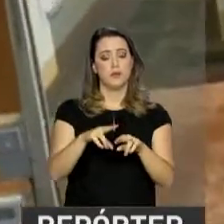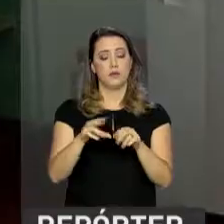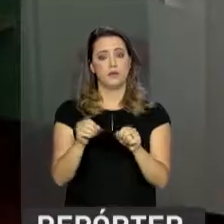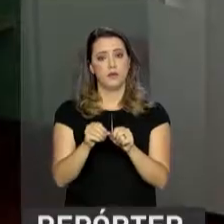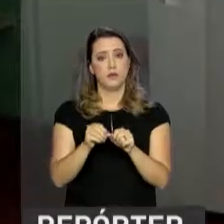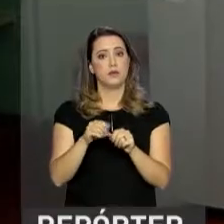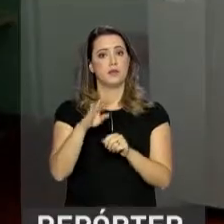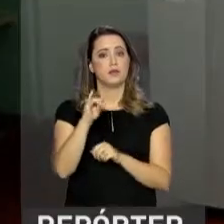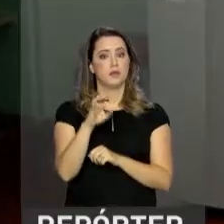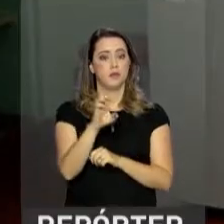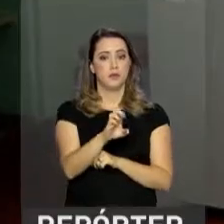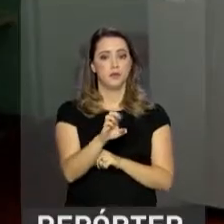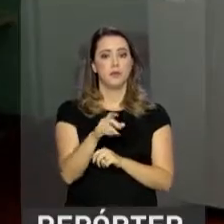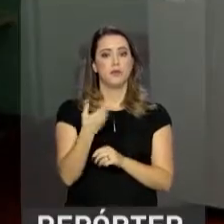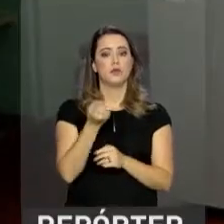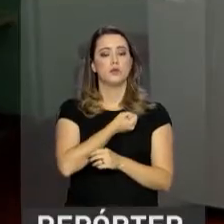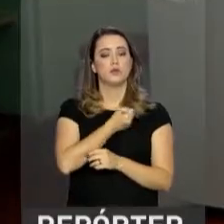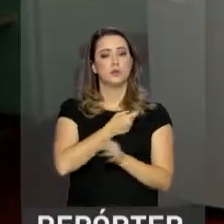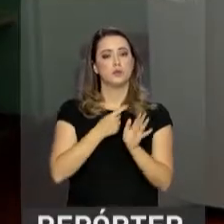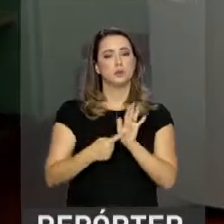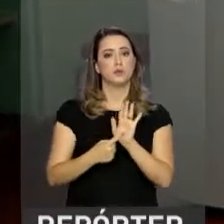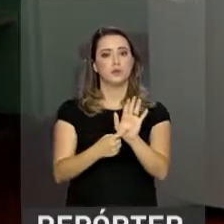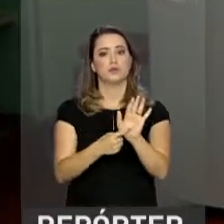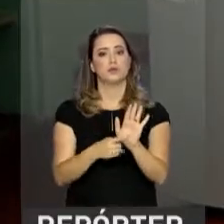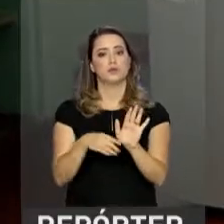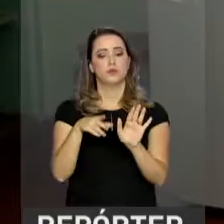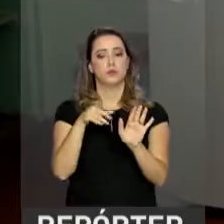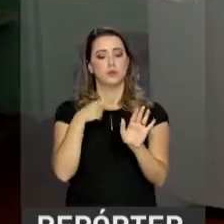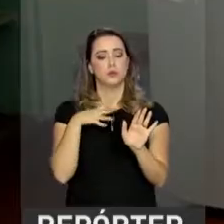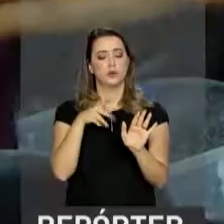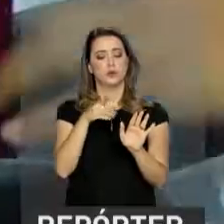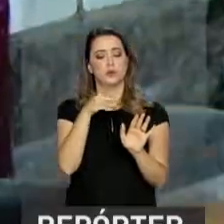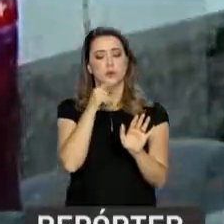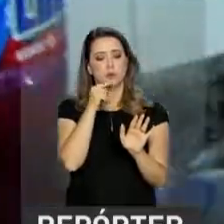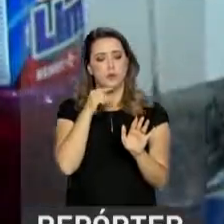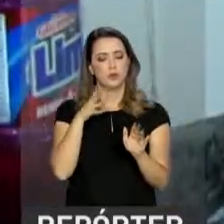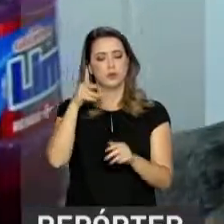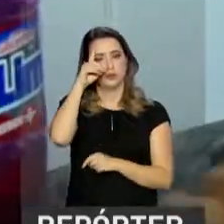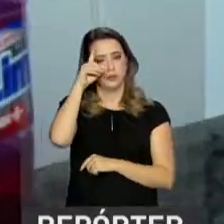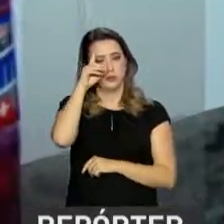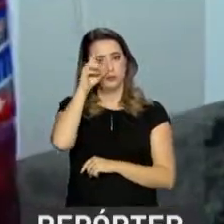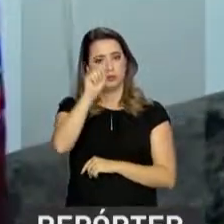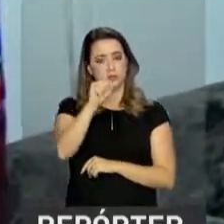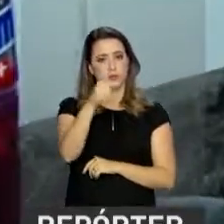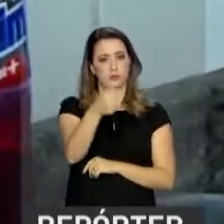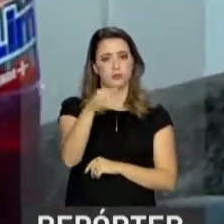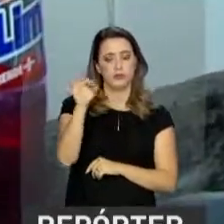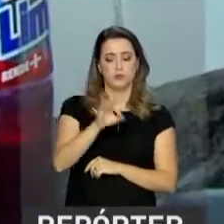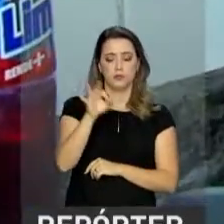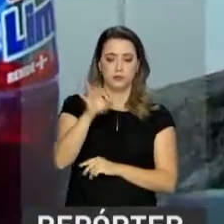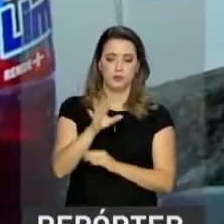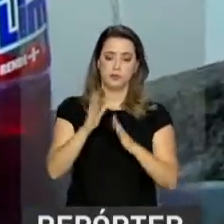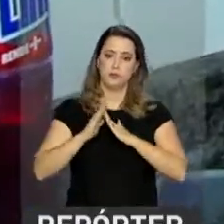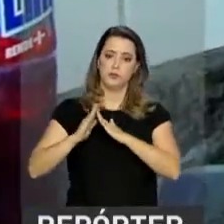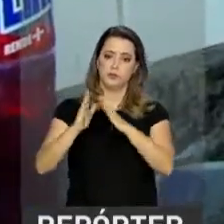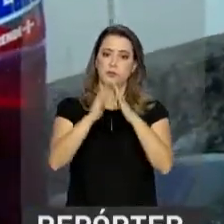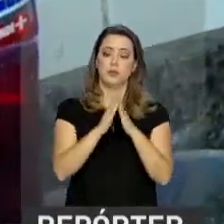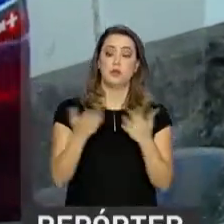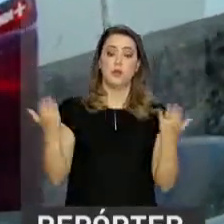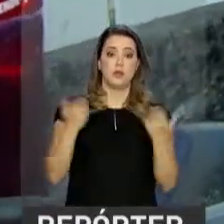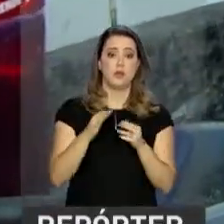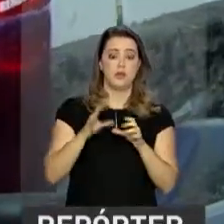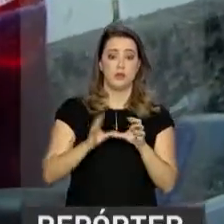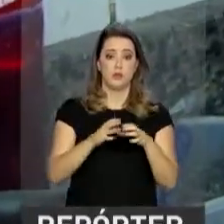IBGE. Os últimos dados mostram que o fornecimento diário de água chega a quase 87% dos domicílios e que